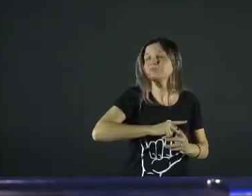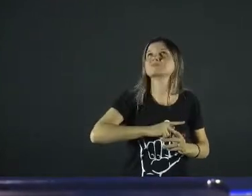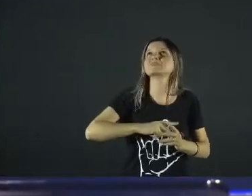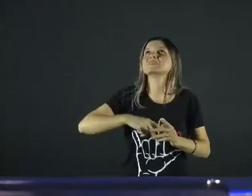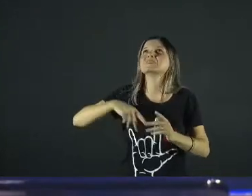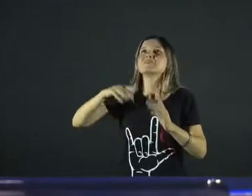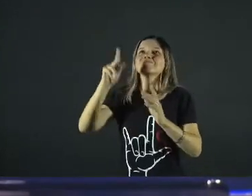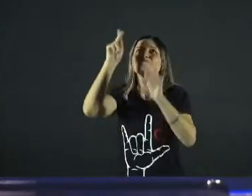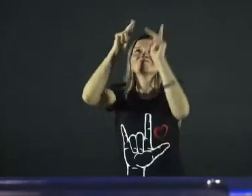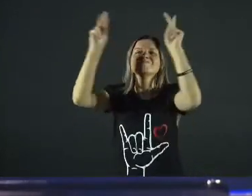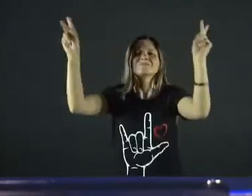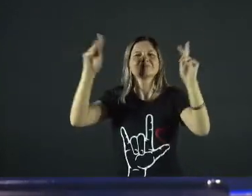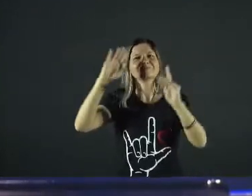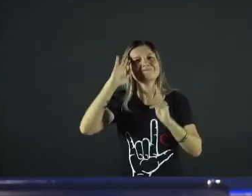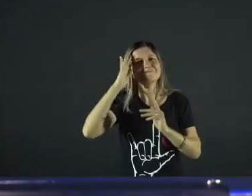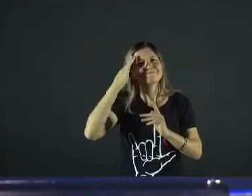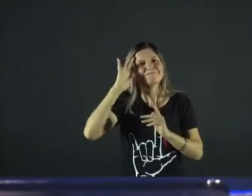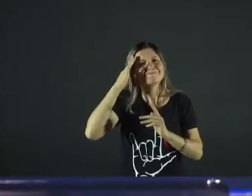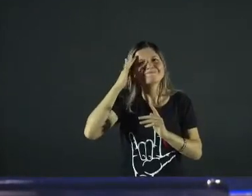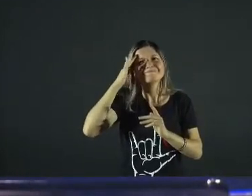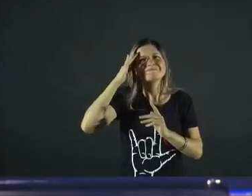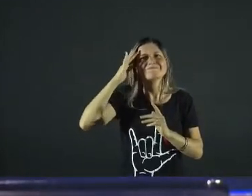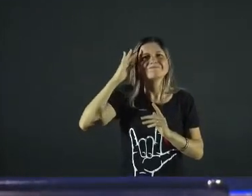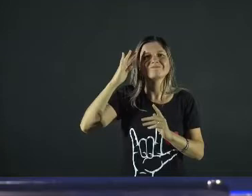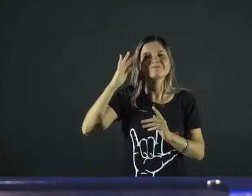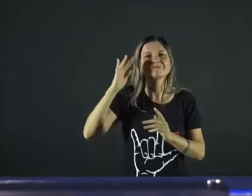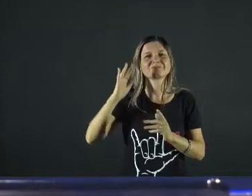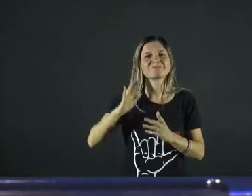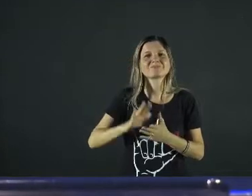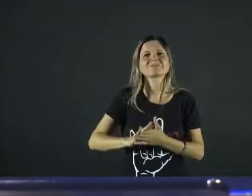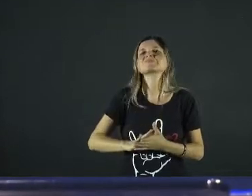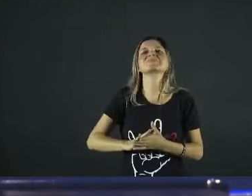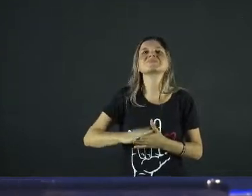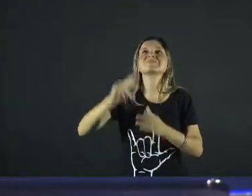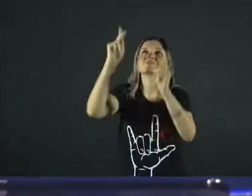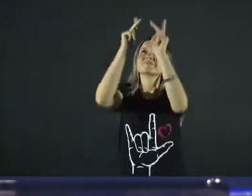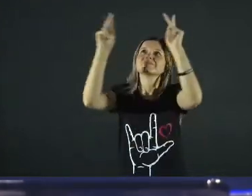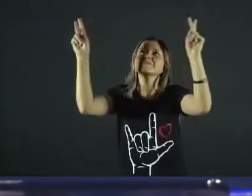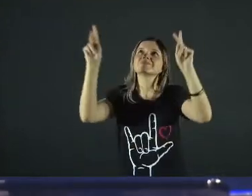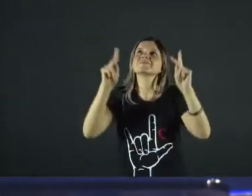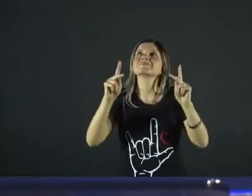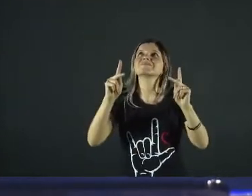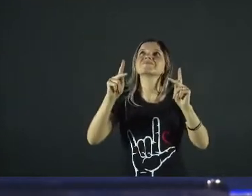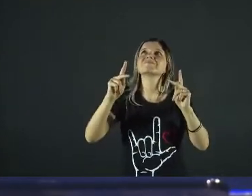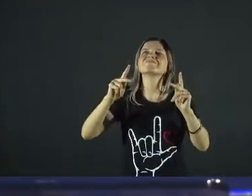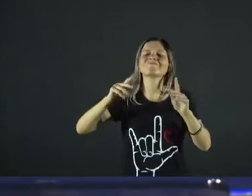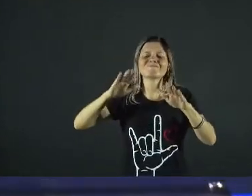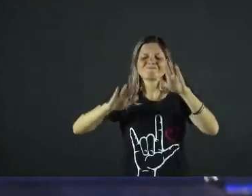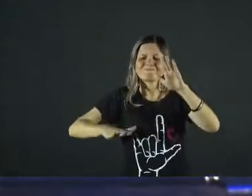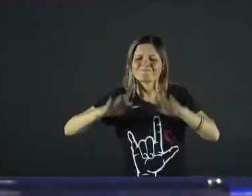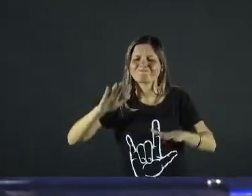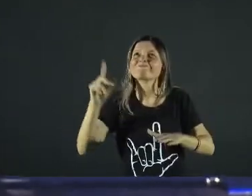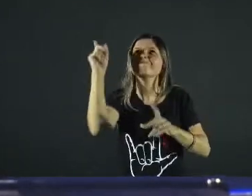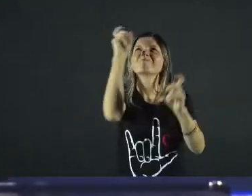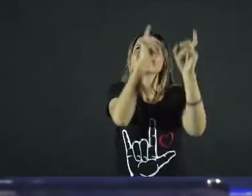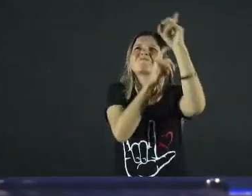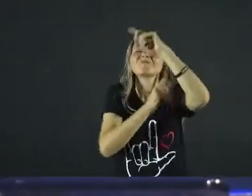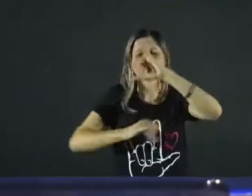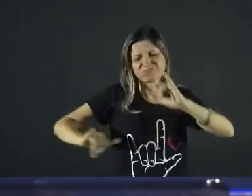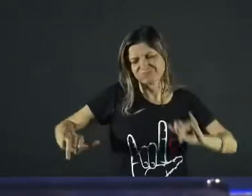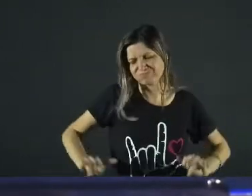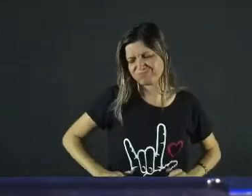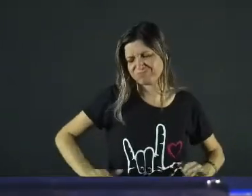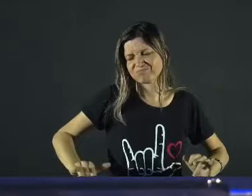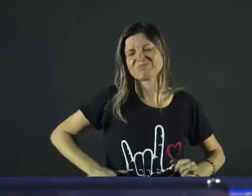toda a compreensão e todo o entendimento, a paz que mesmo em meio à turbulência,